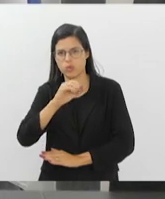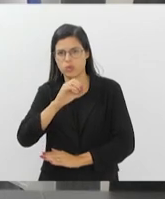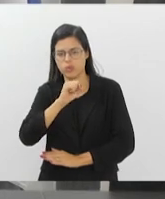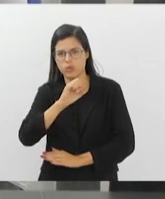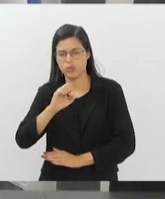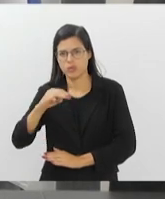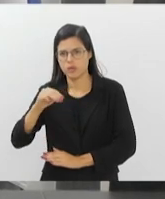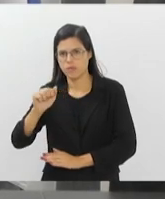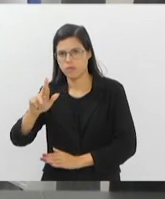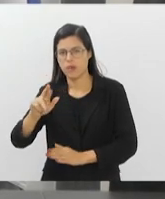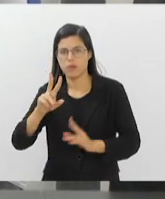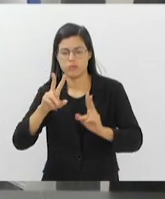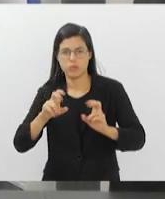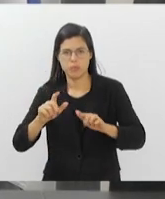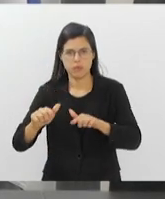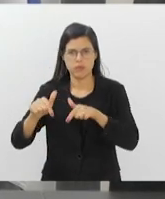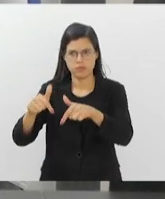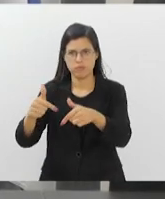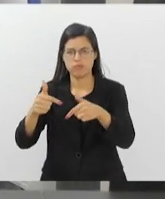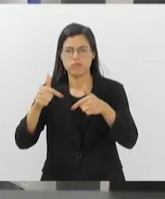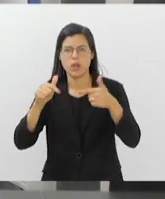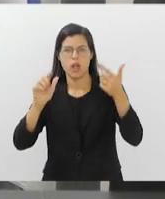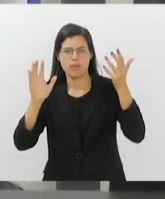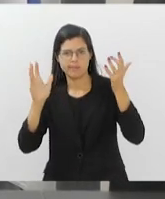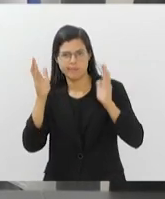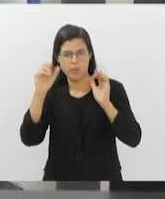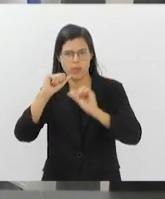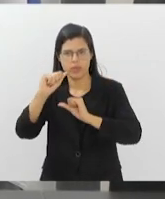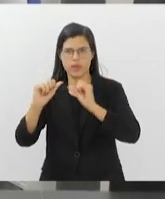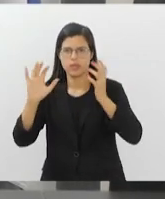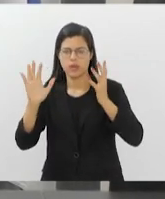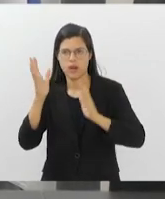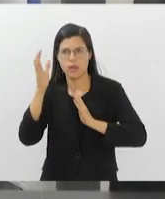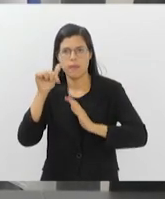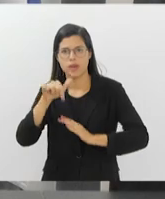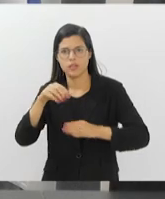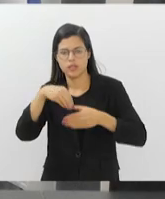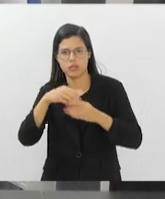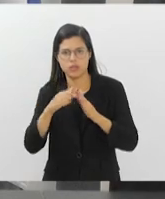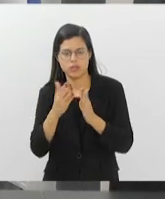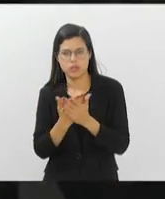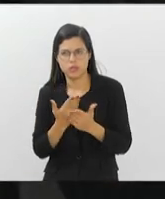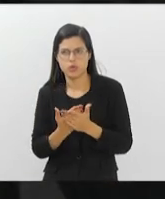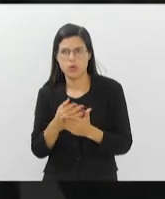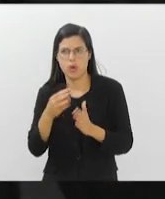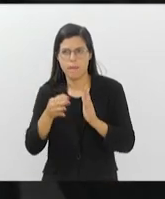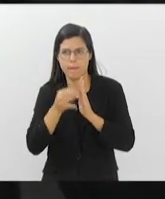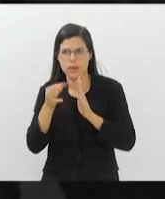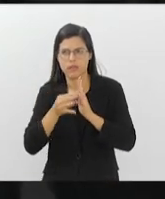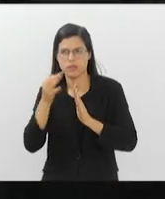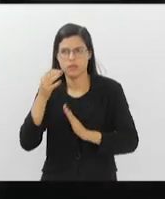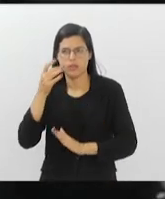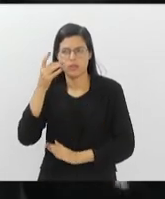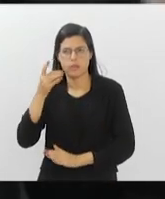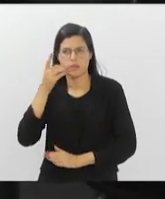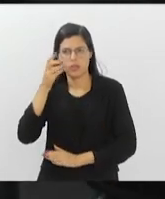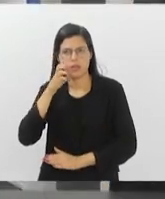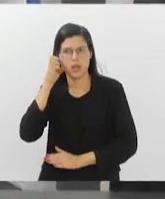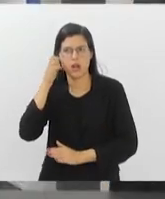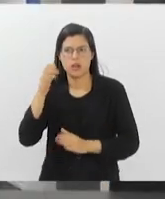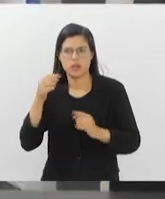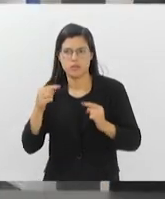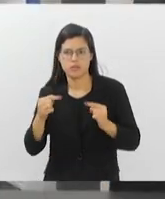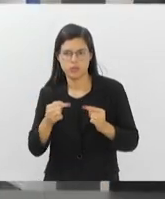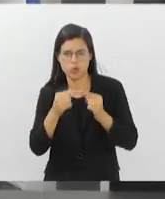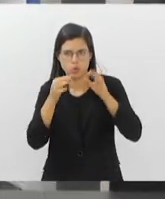emergência climática nas escolas da rede estadual de ensino e da outras providências. Para parecer, deputada Élica Takimoto. Juridicidade com emendas. Em